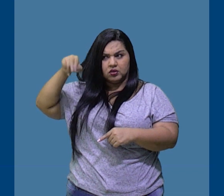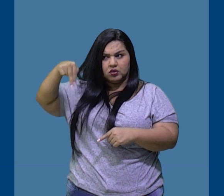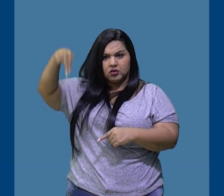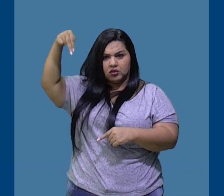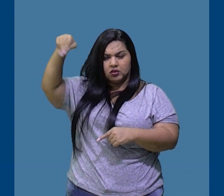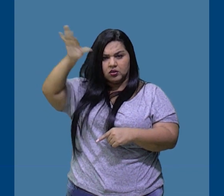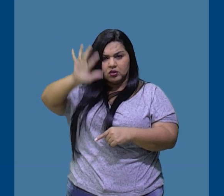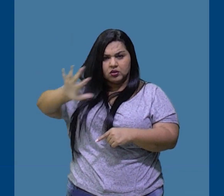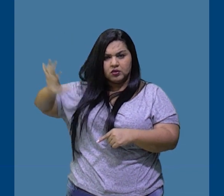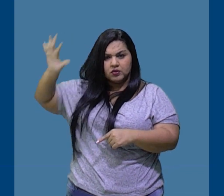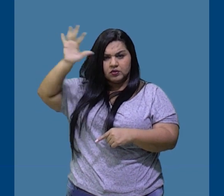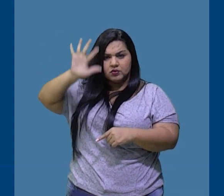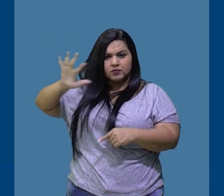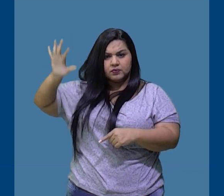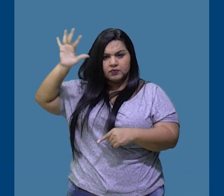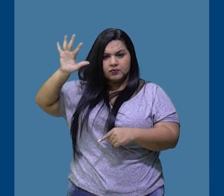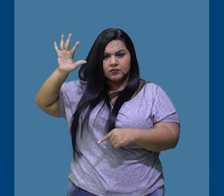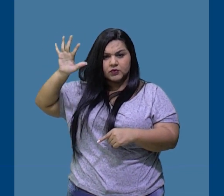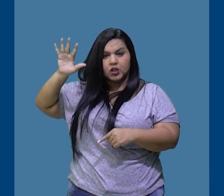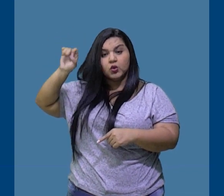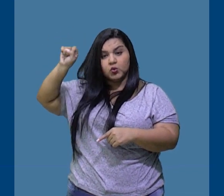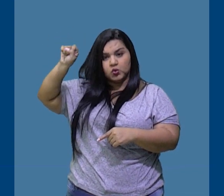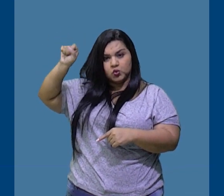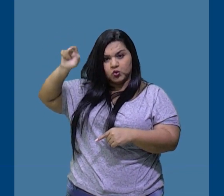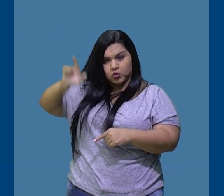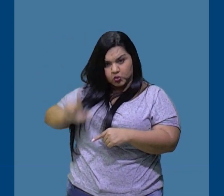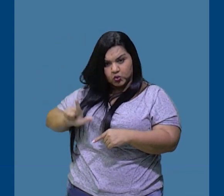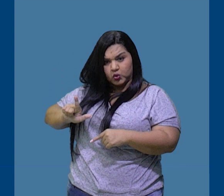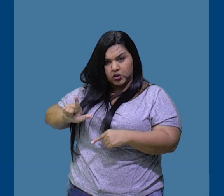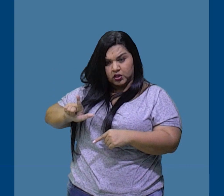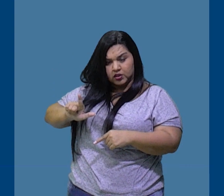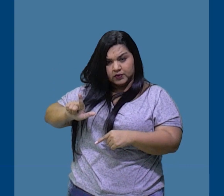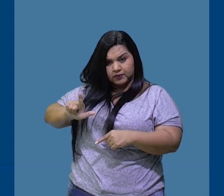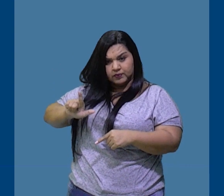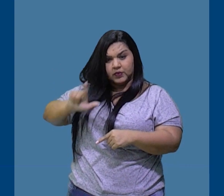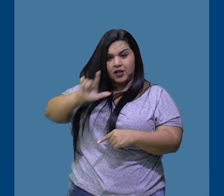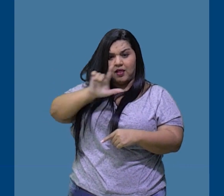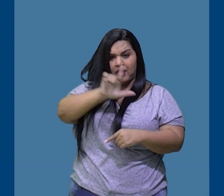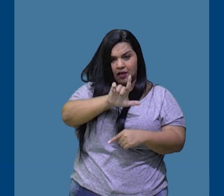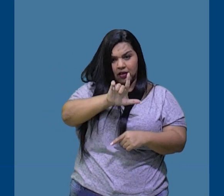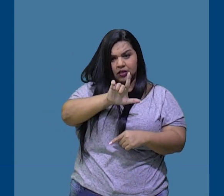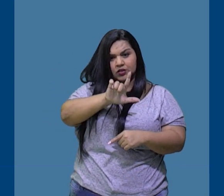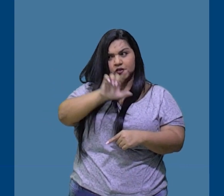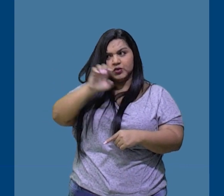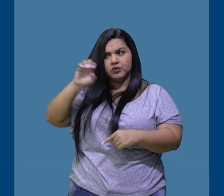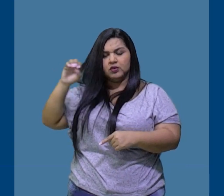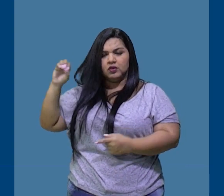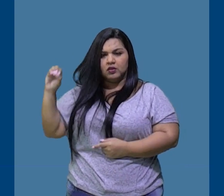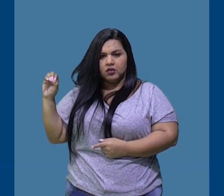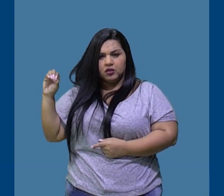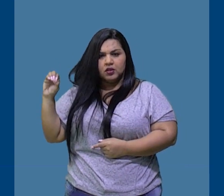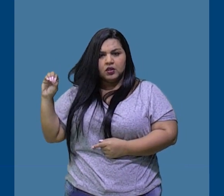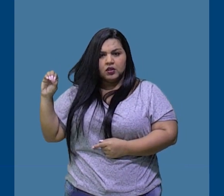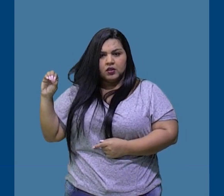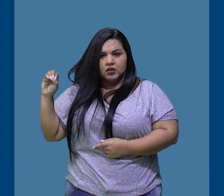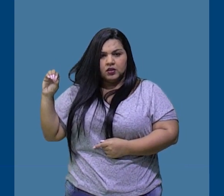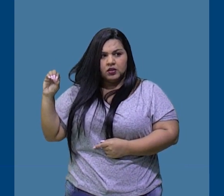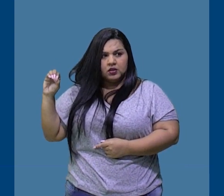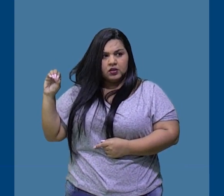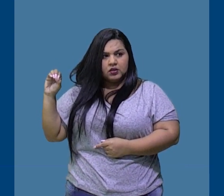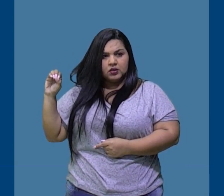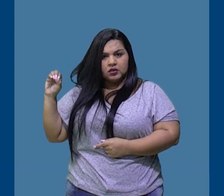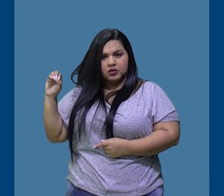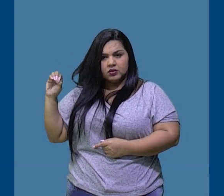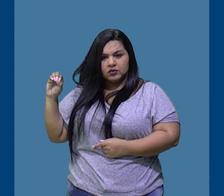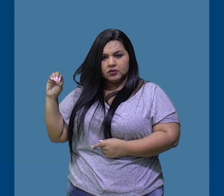norte, consequentemente, eu já sei aqui que embaixo fica o sul, aqui o leste e aqui do outro lado o oeste, né? Então, eu já sei